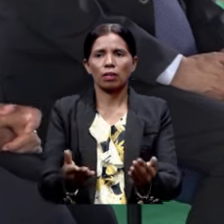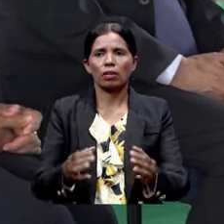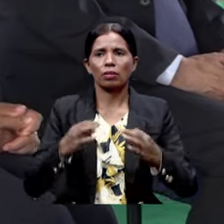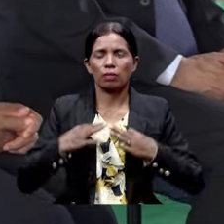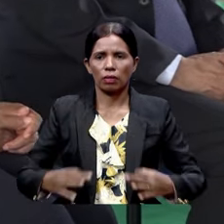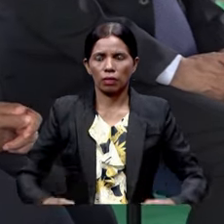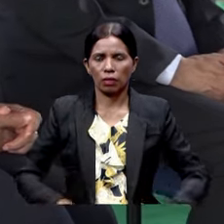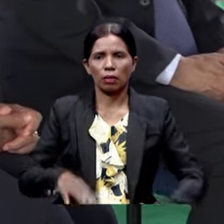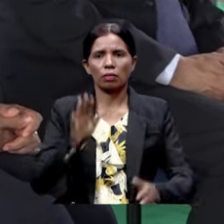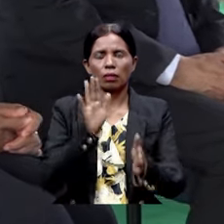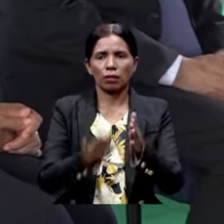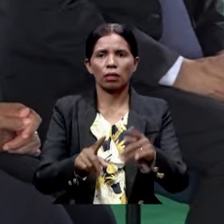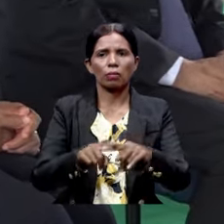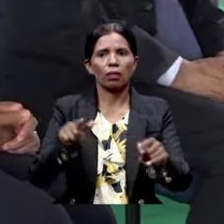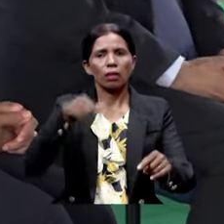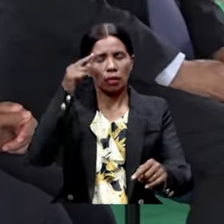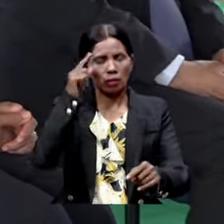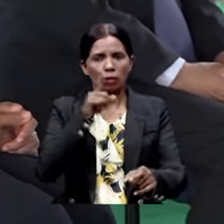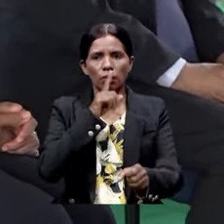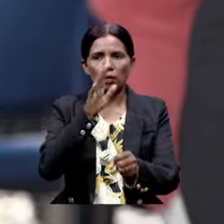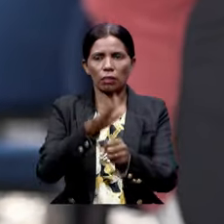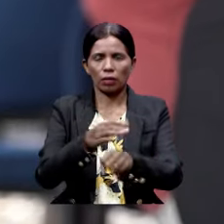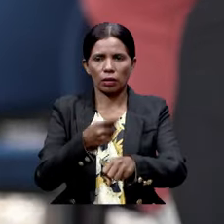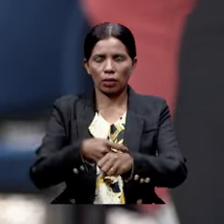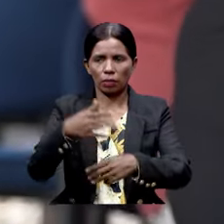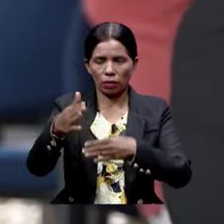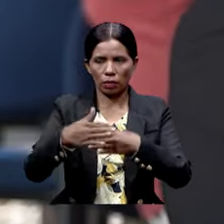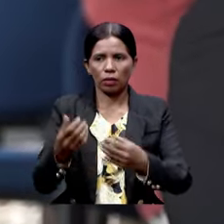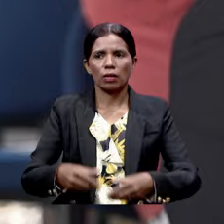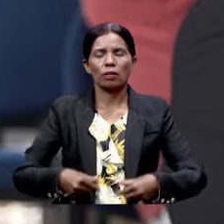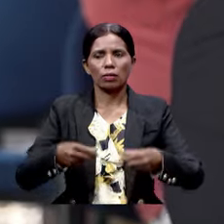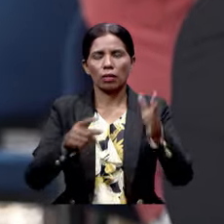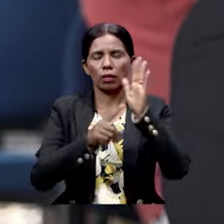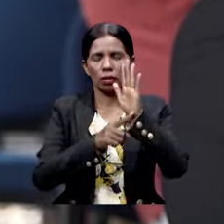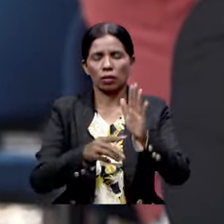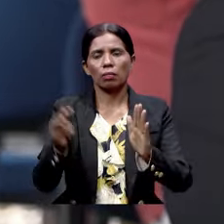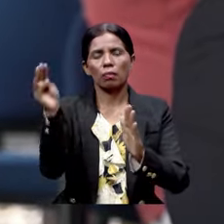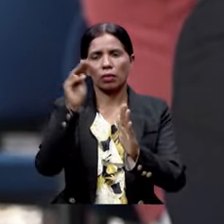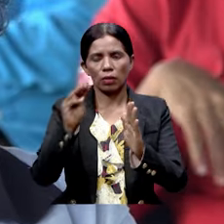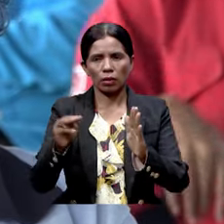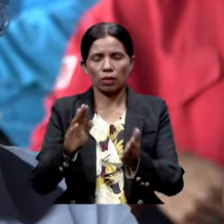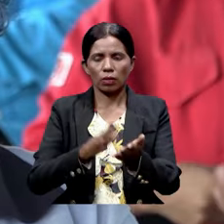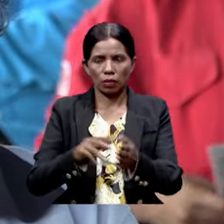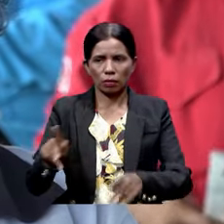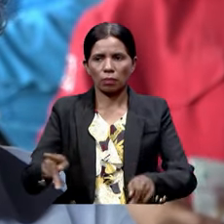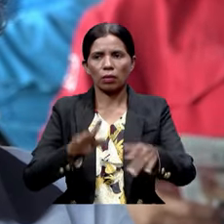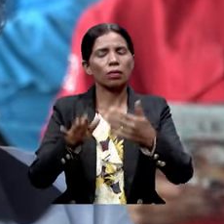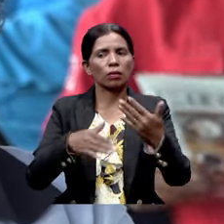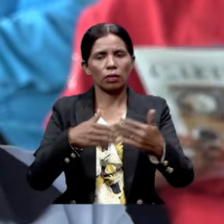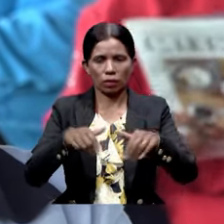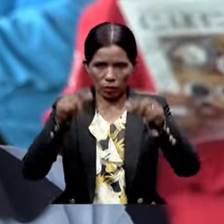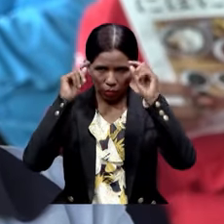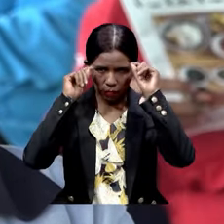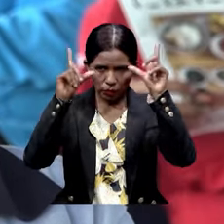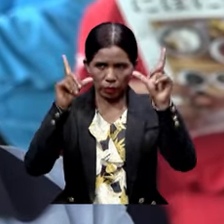nebe barato, mai be governante ne promete ia tempo badak, se fosai modelo farda ba escola público hotu ia território nacional.